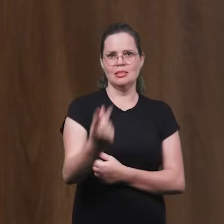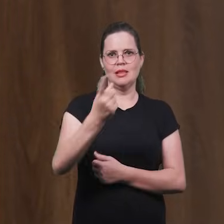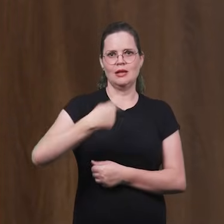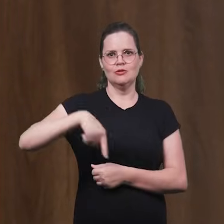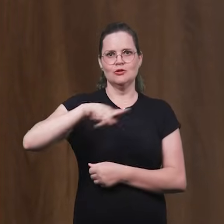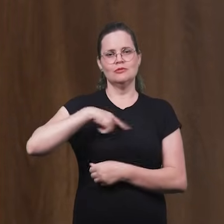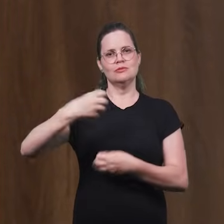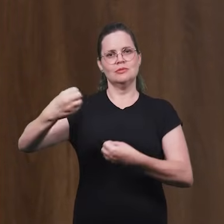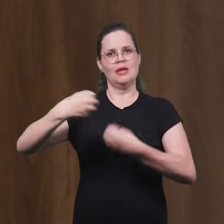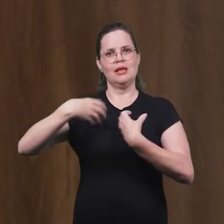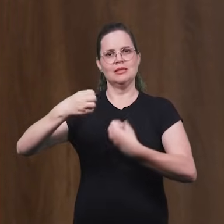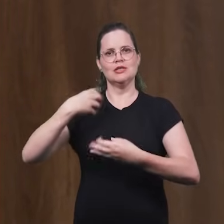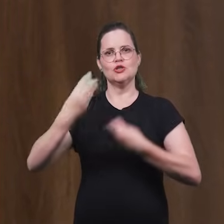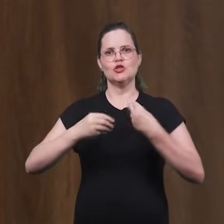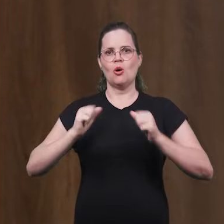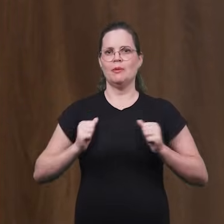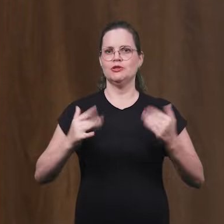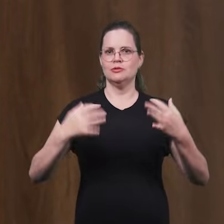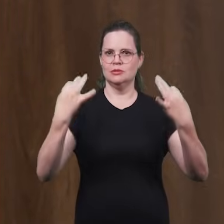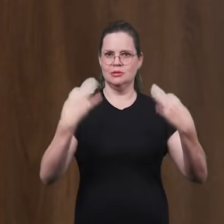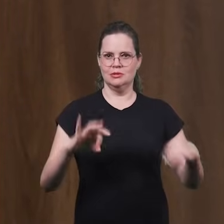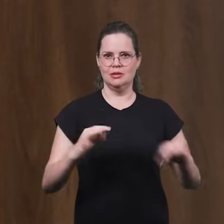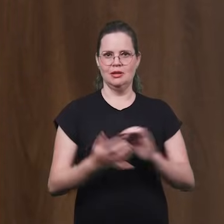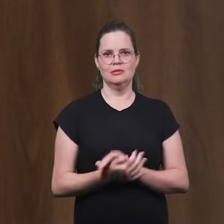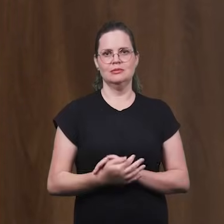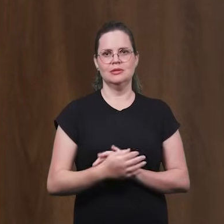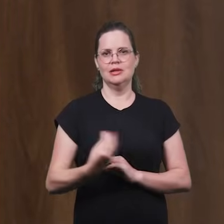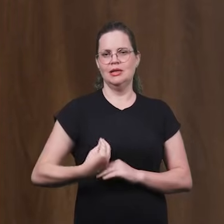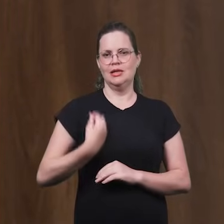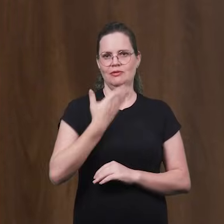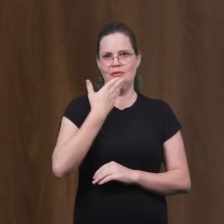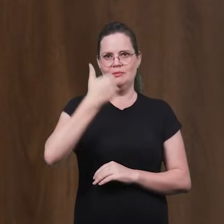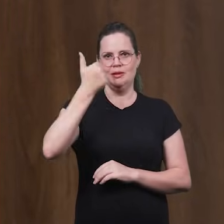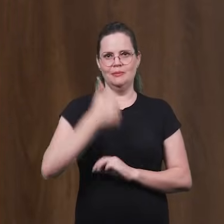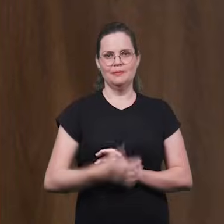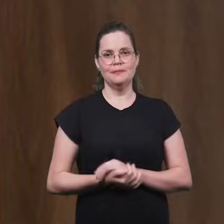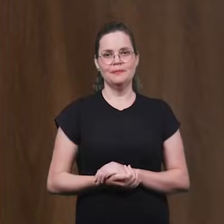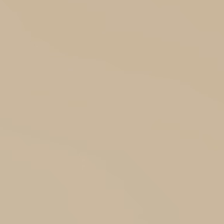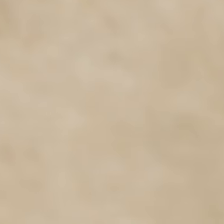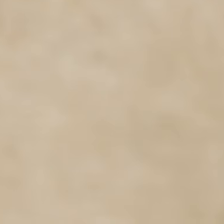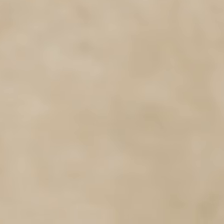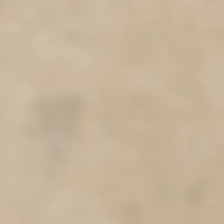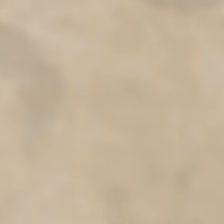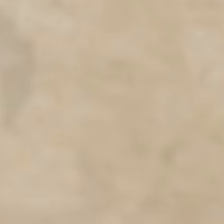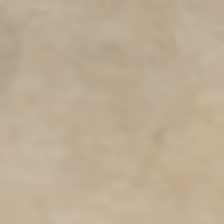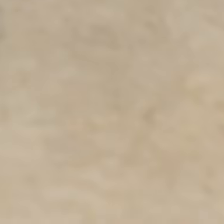Preceitos eternos que nos ensinam a agir corretamente e viver melhor.